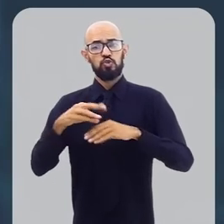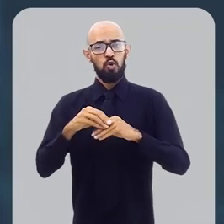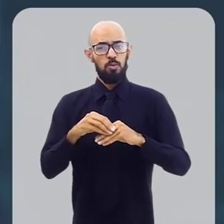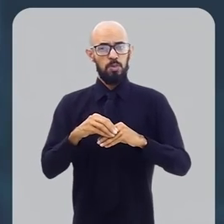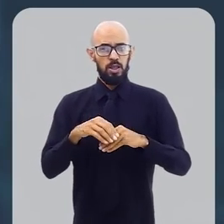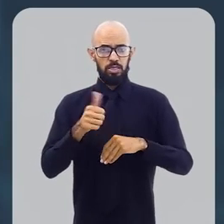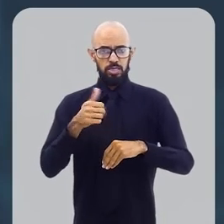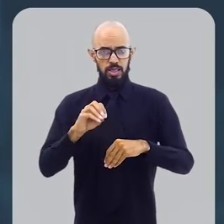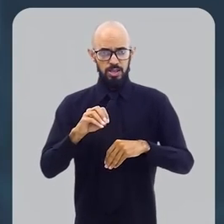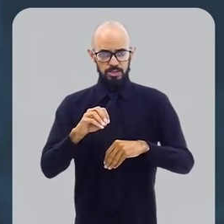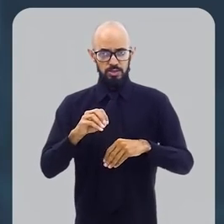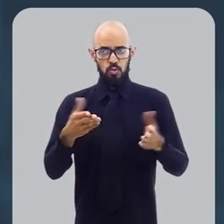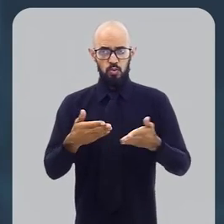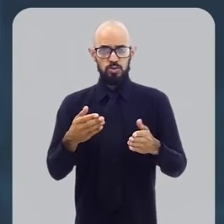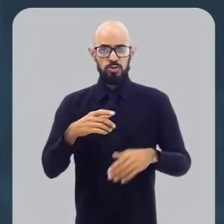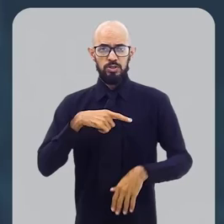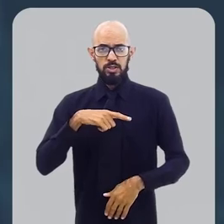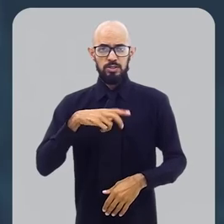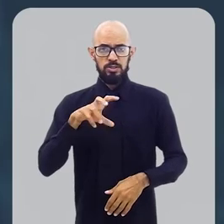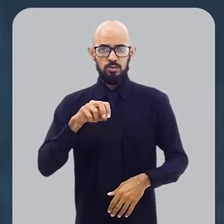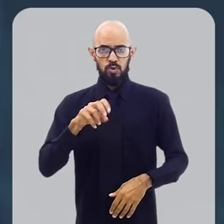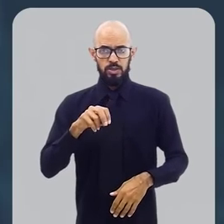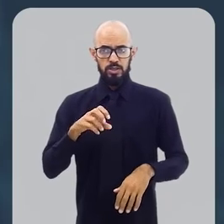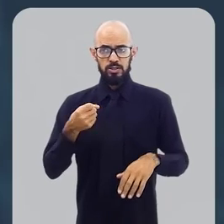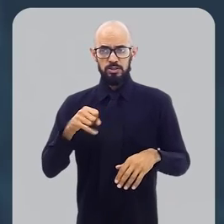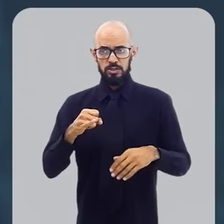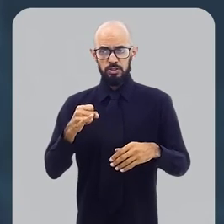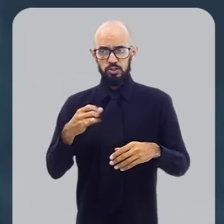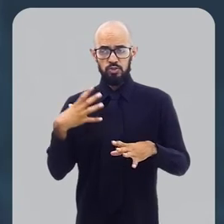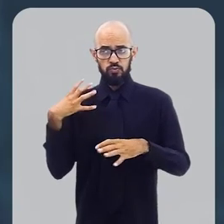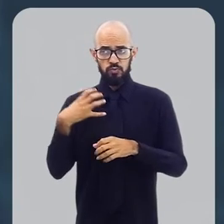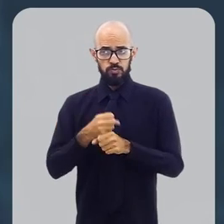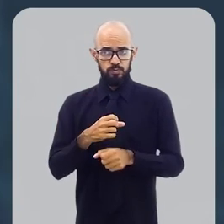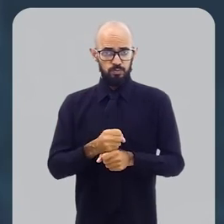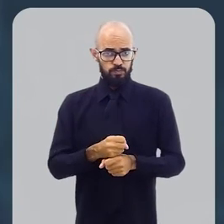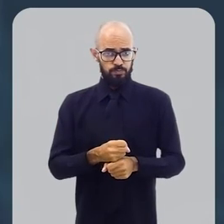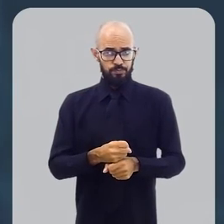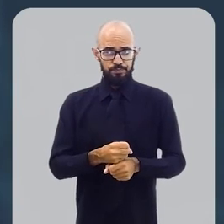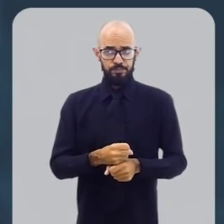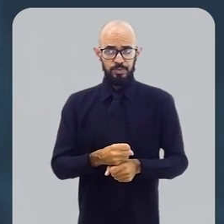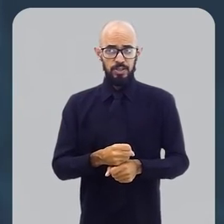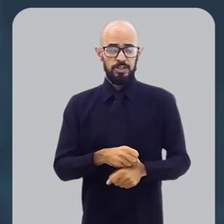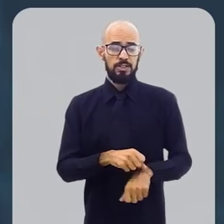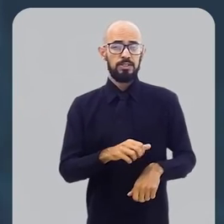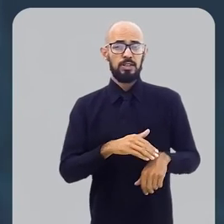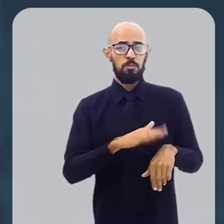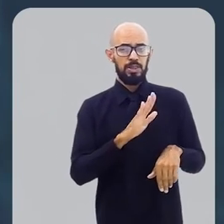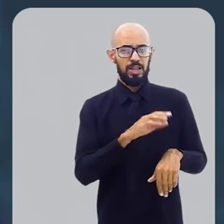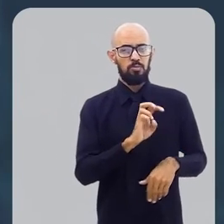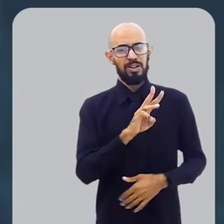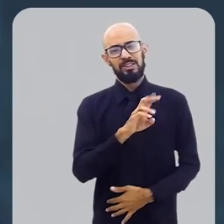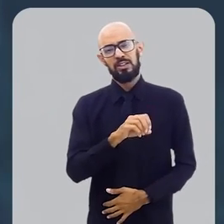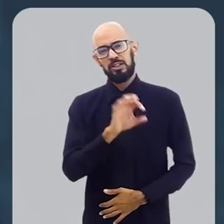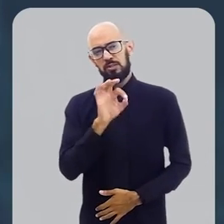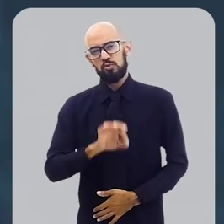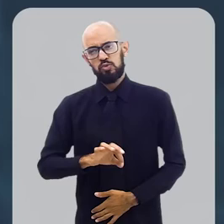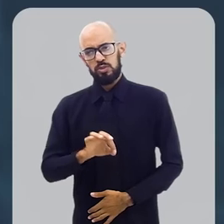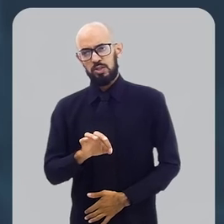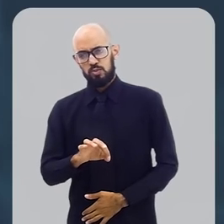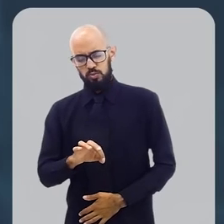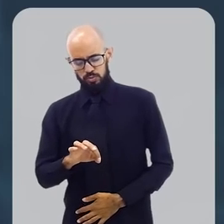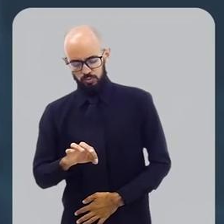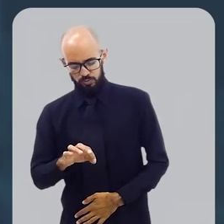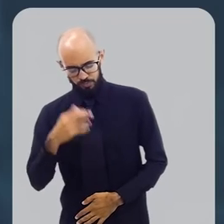20 para 50. Se a gente pega esse grupo de 20 que continuou na pesquisa até o ano passado, né? Elas tiveram uma média